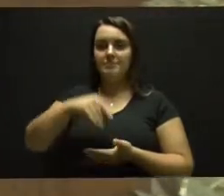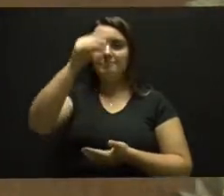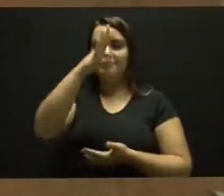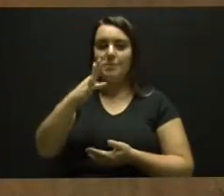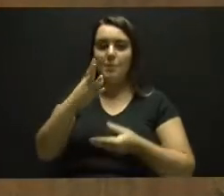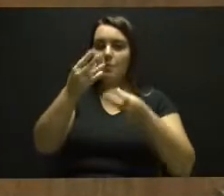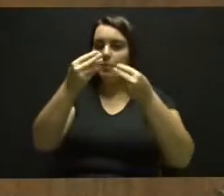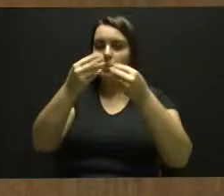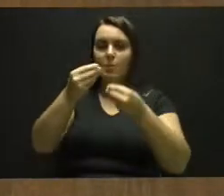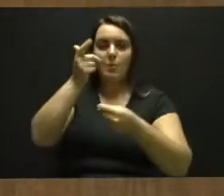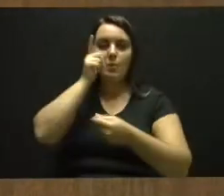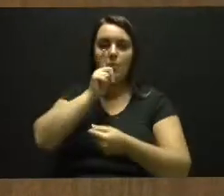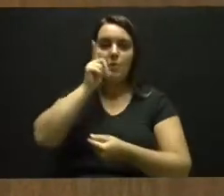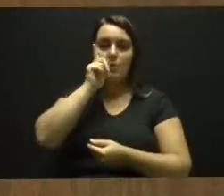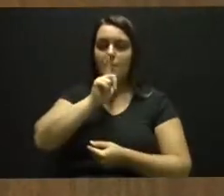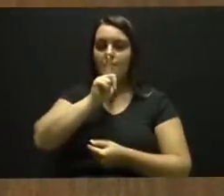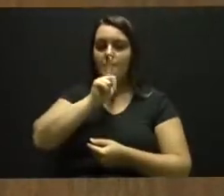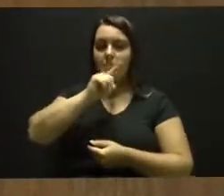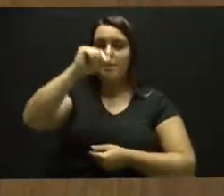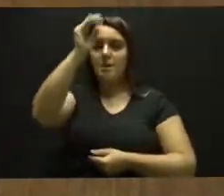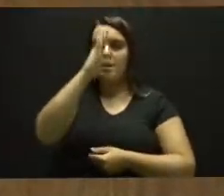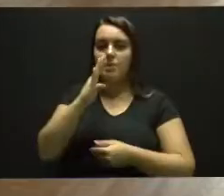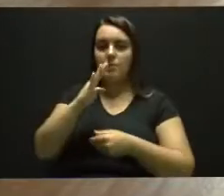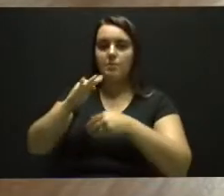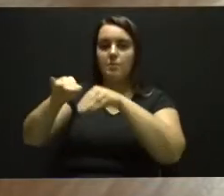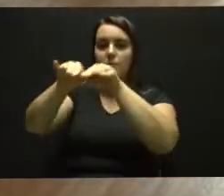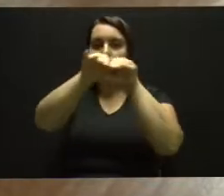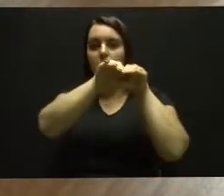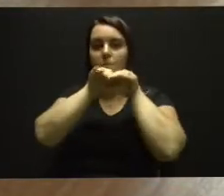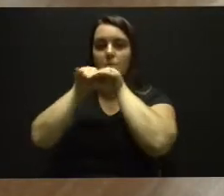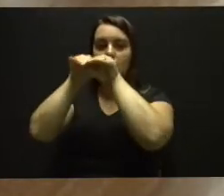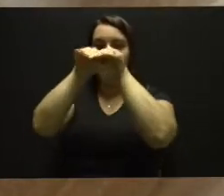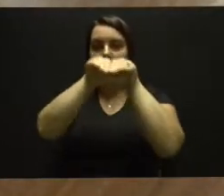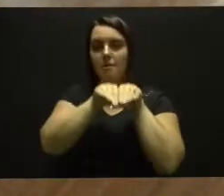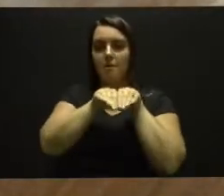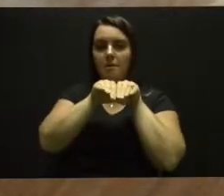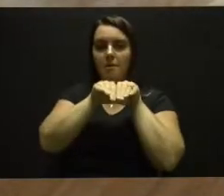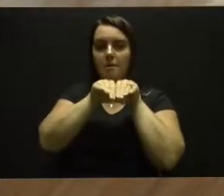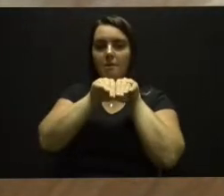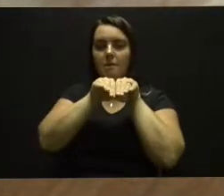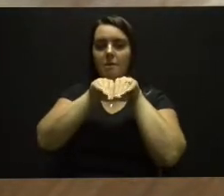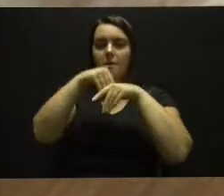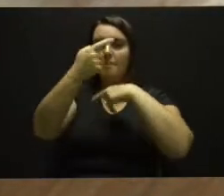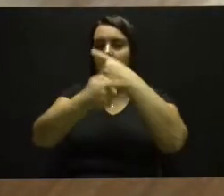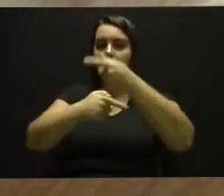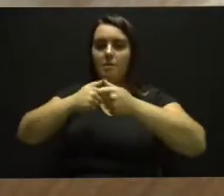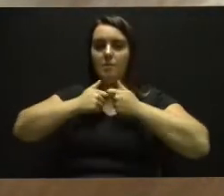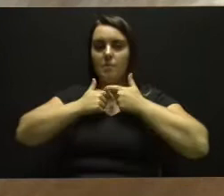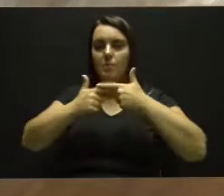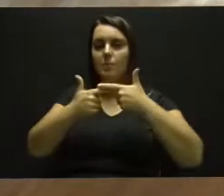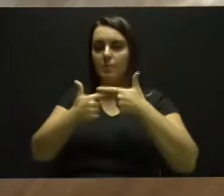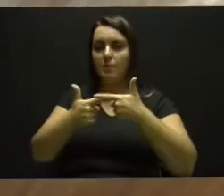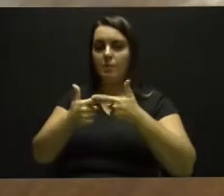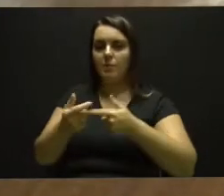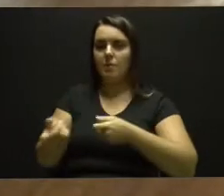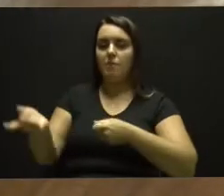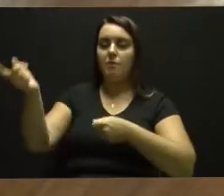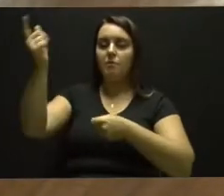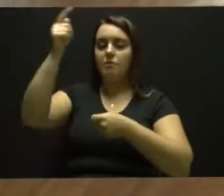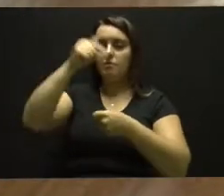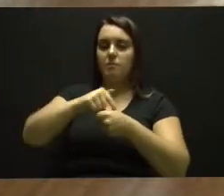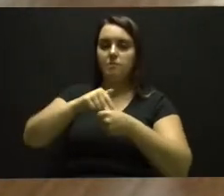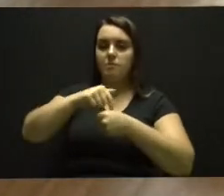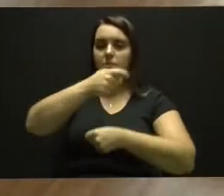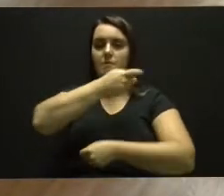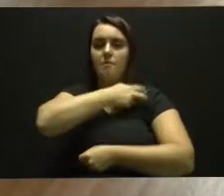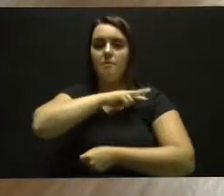brasil igualdade racial é o brasil que depois da luta e nem clemência volta aos pagos vencendo